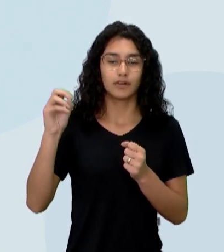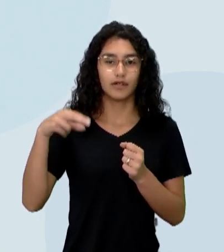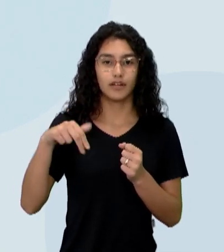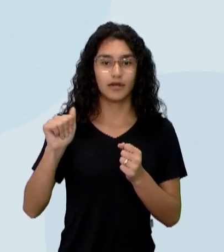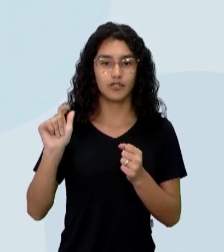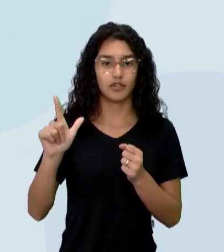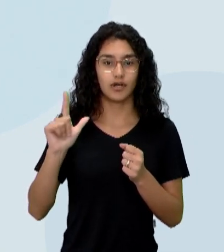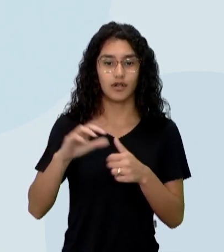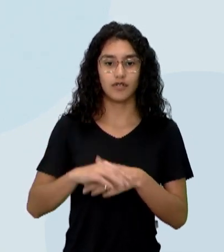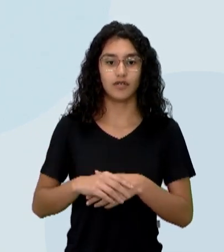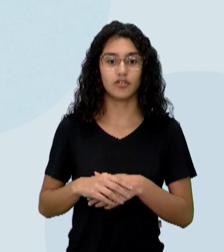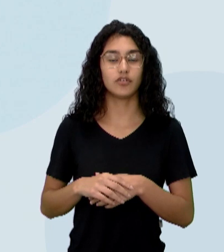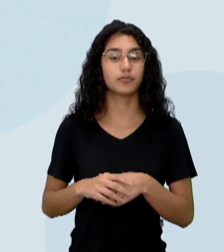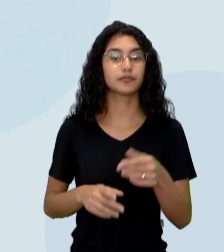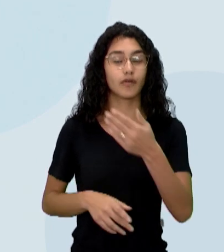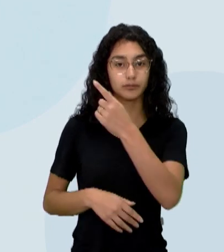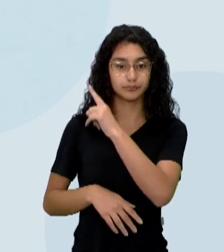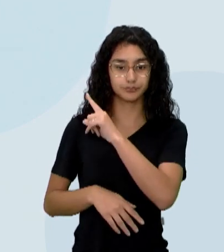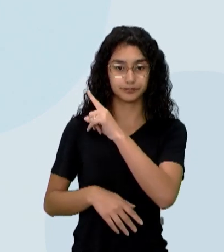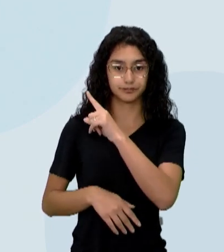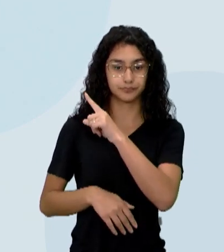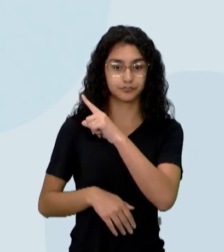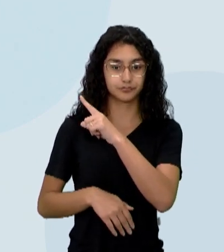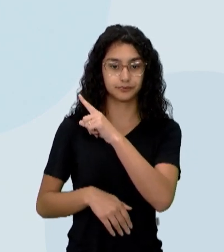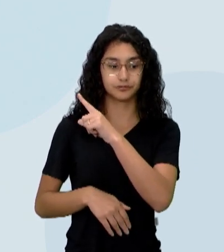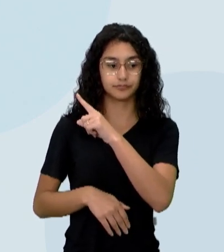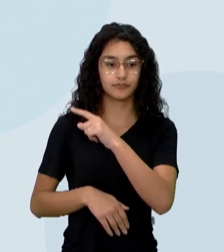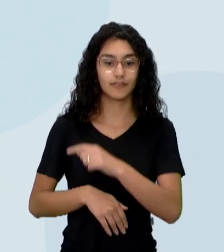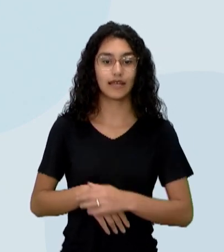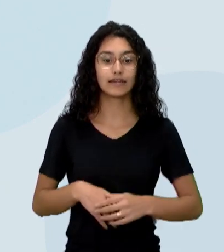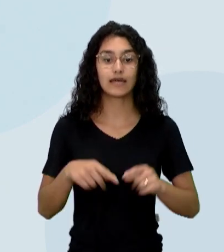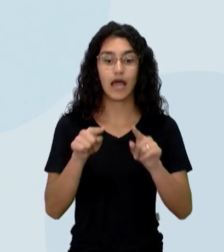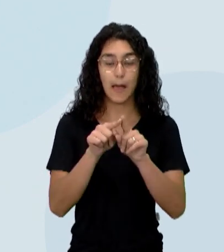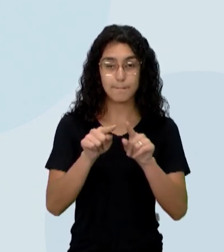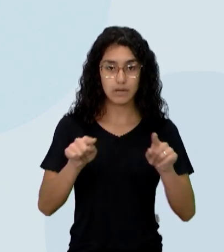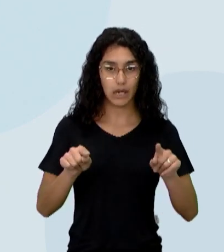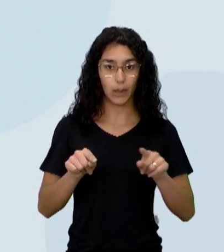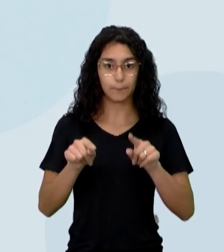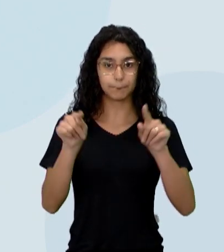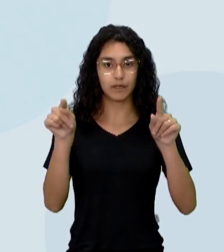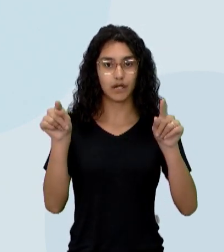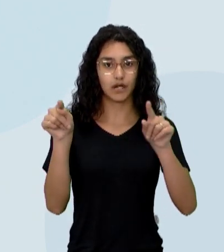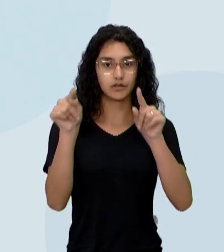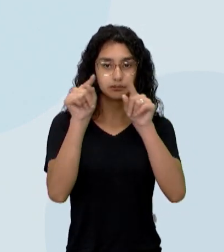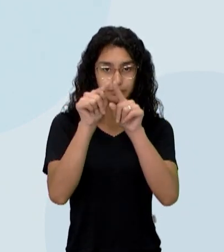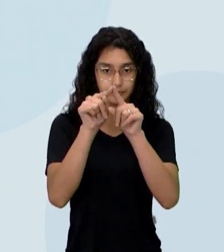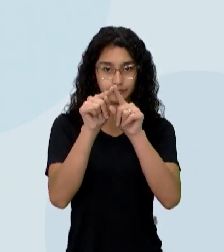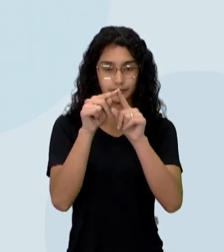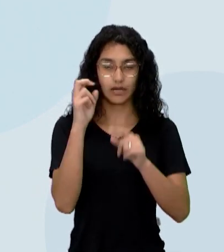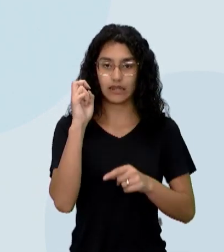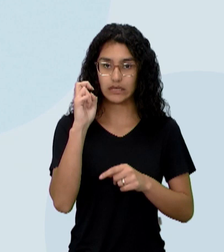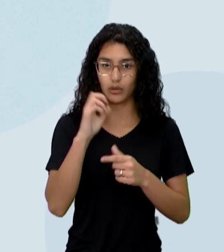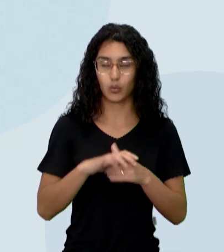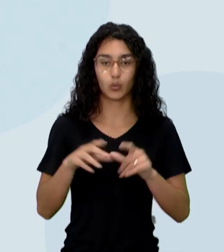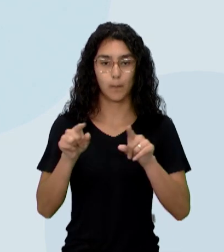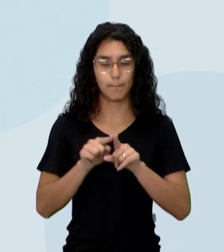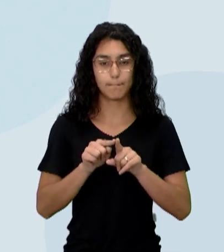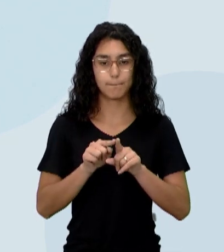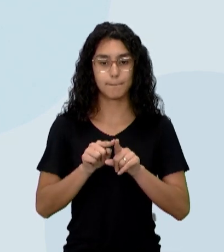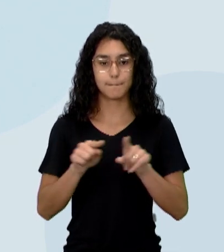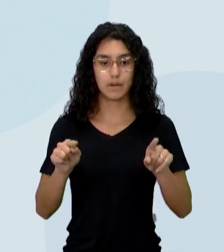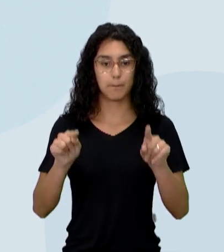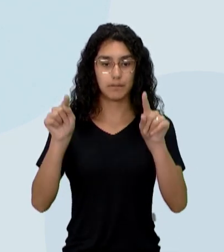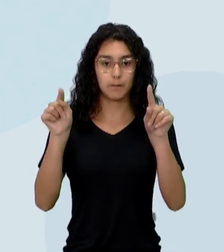ó. Né? A gente nota que aparecem aí 5, né, retângulozinhos aí que com certeza são os lados da figura,